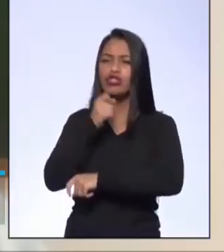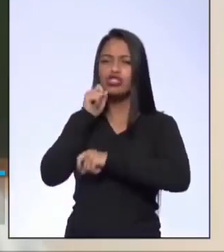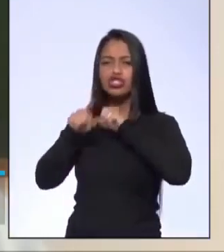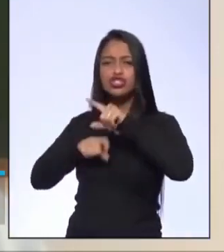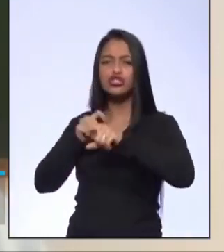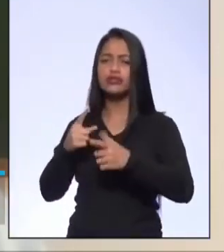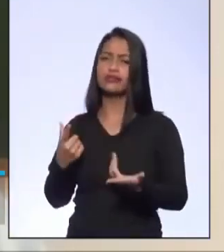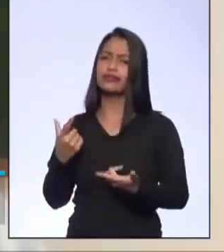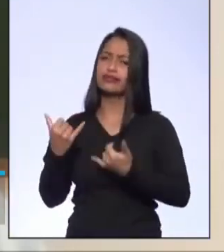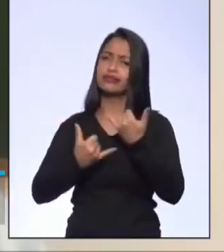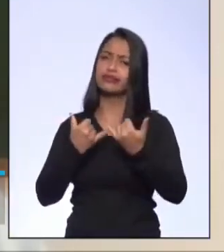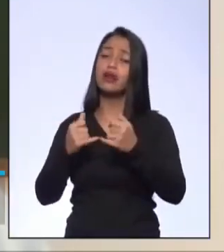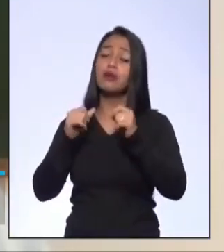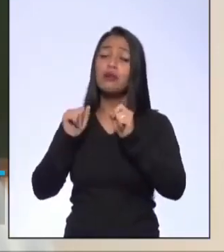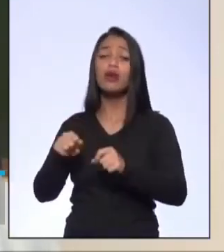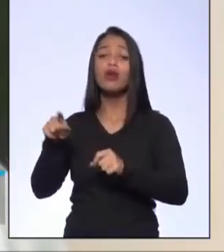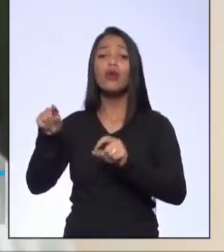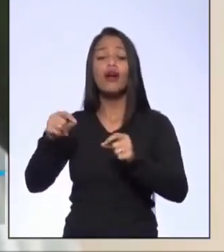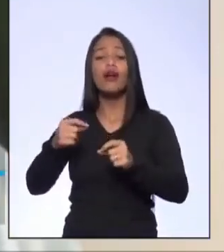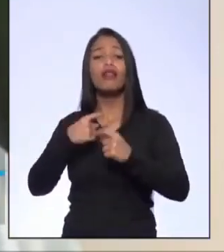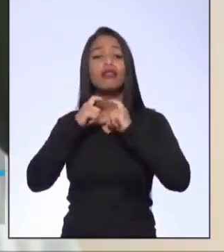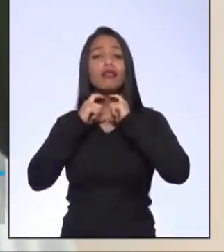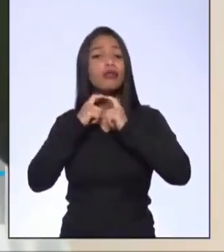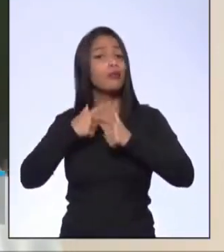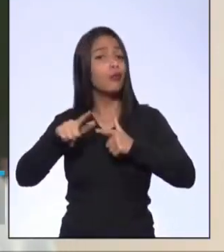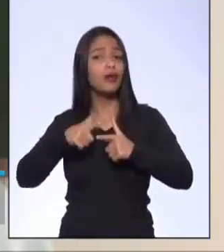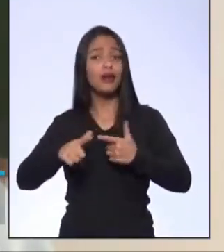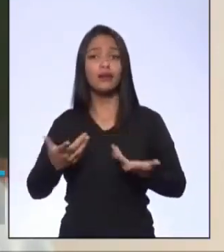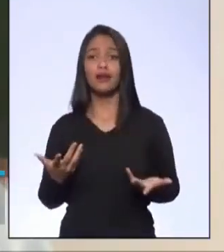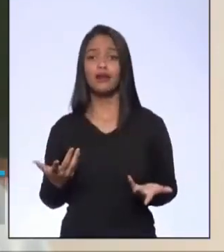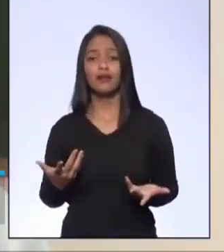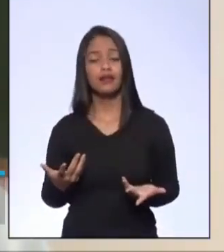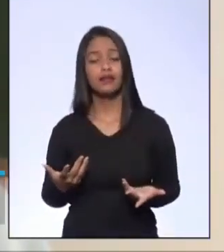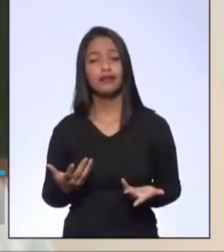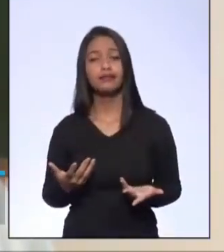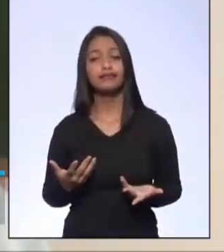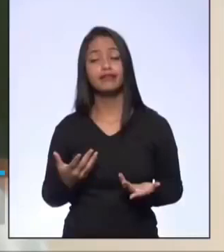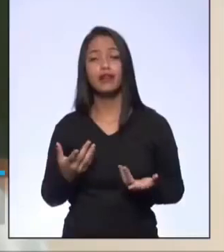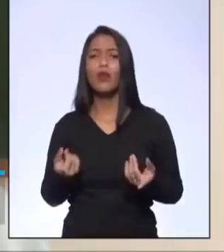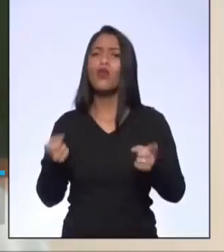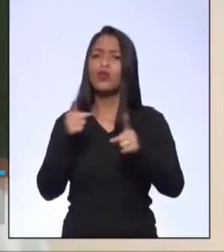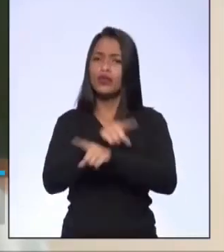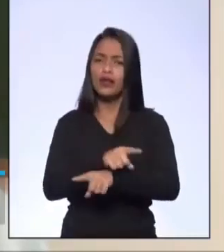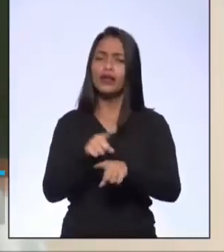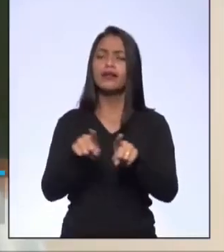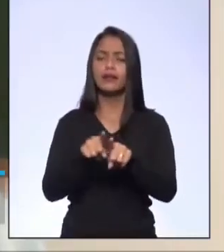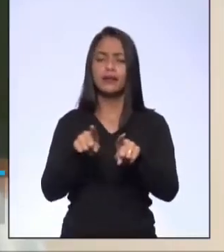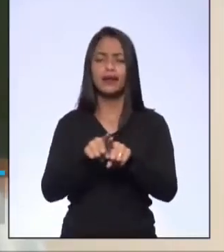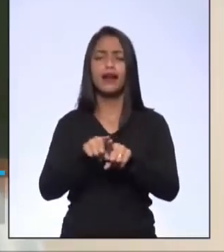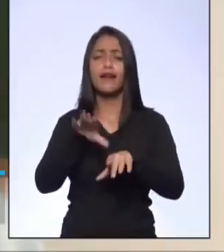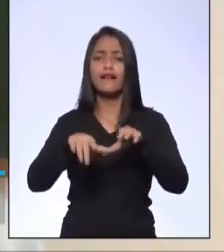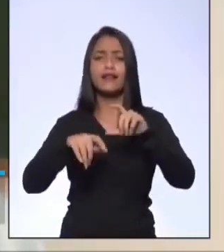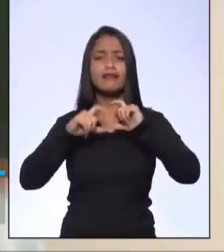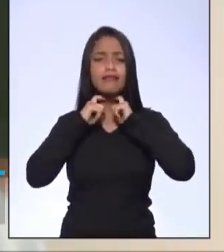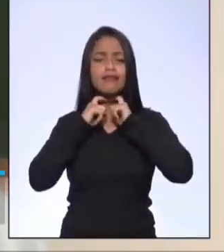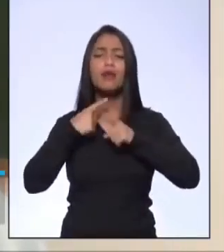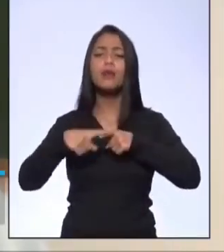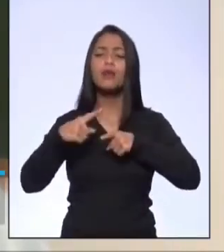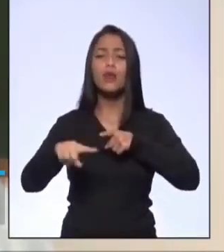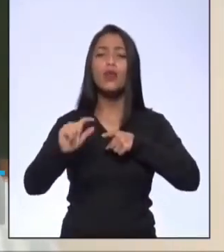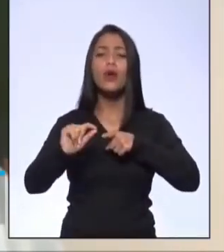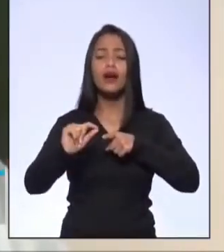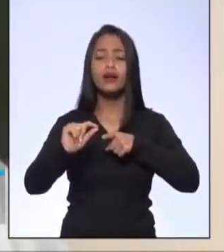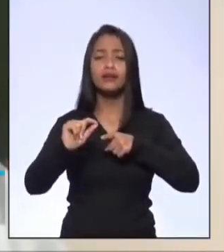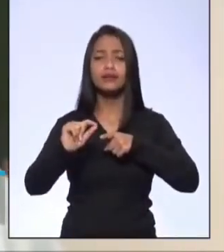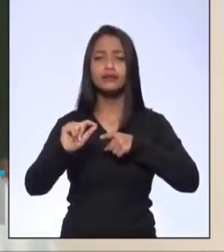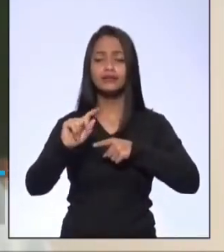lá, e não sabe que ela pode ter um problema de tireoide, por exemplo. Né? Ou ao contrário também acontece, existem problemas de tireoide, né?